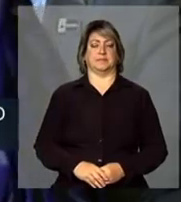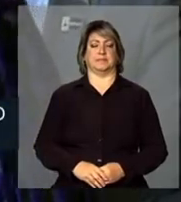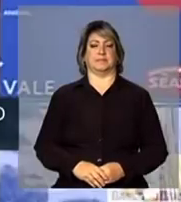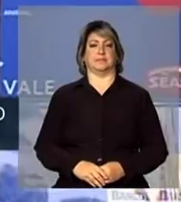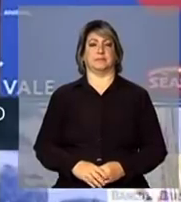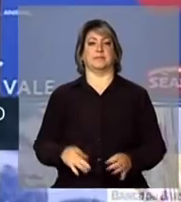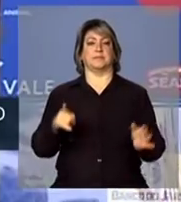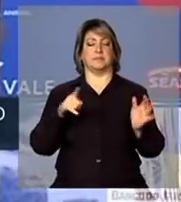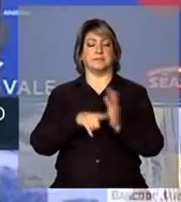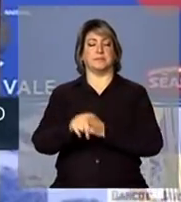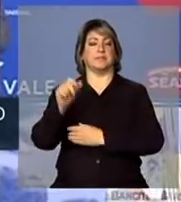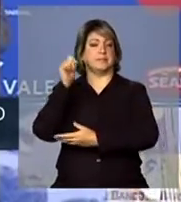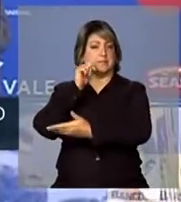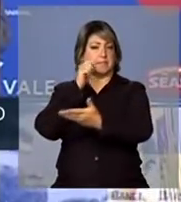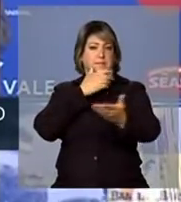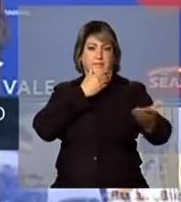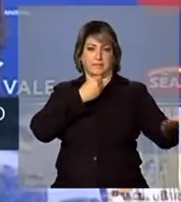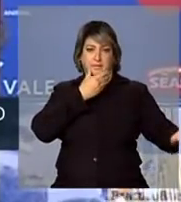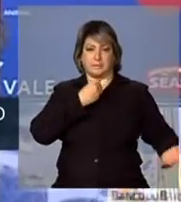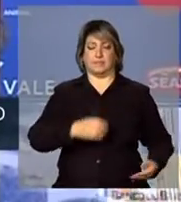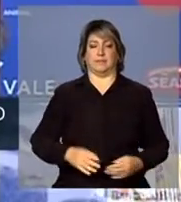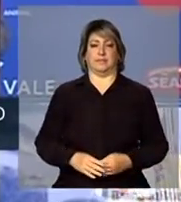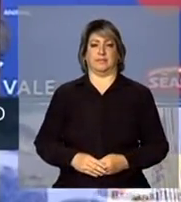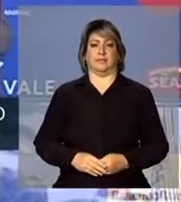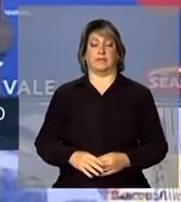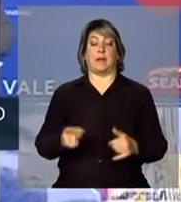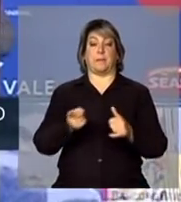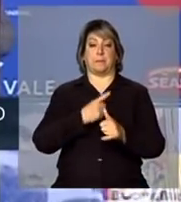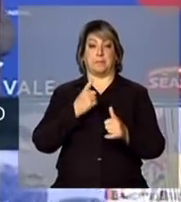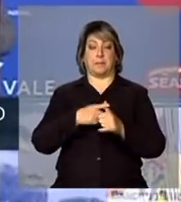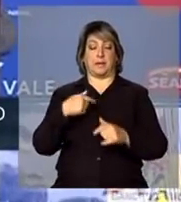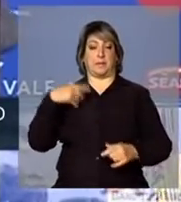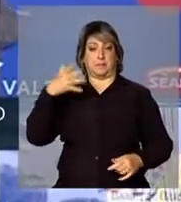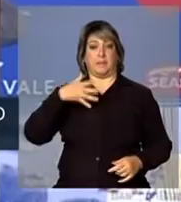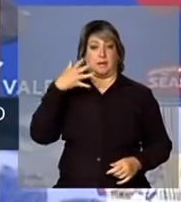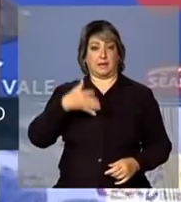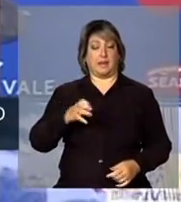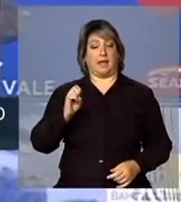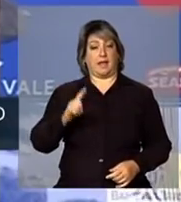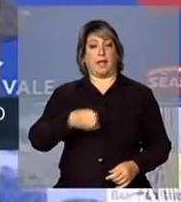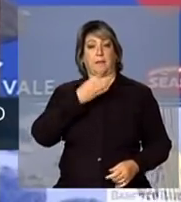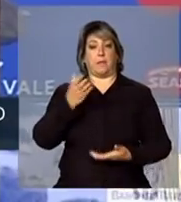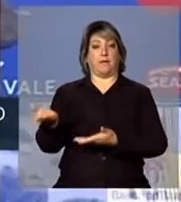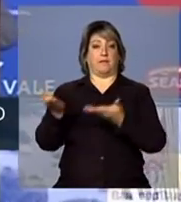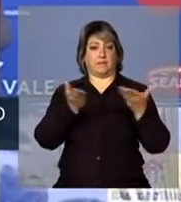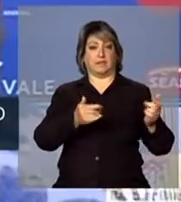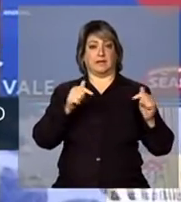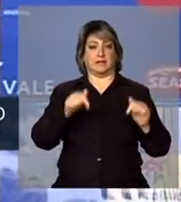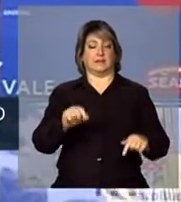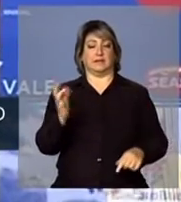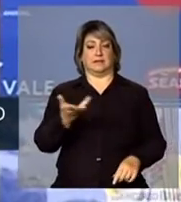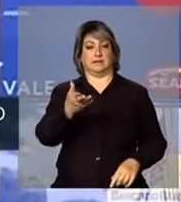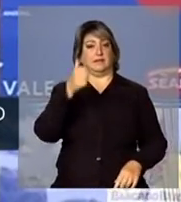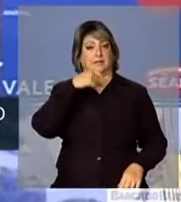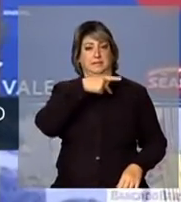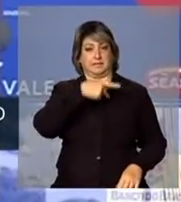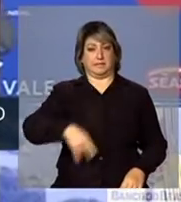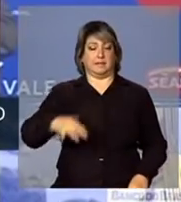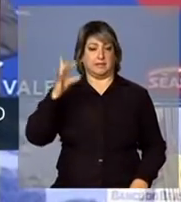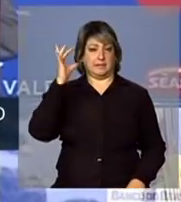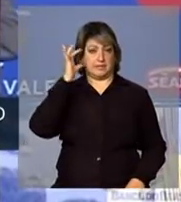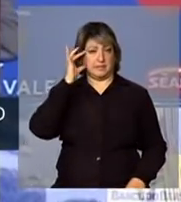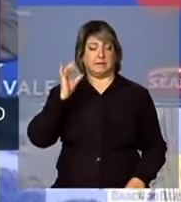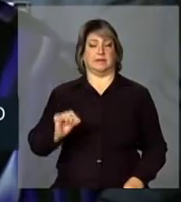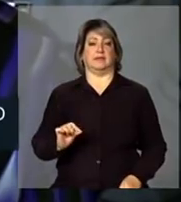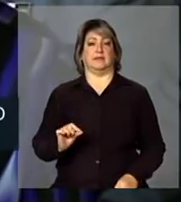Minhas senhoras, meus senhores, minha primeira palavra, naturalmente, será de boas-vindas à excelentíssima senhora presidenta